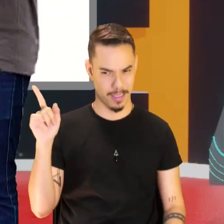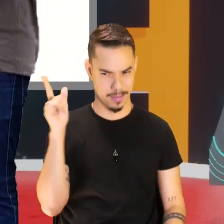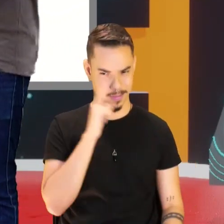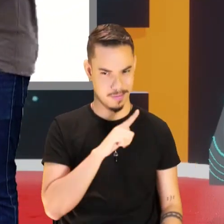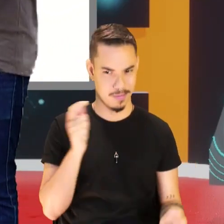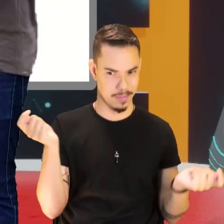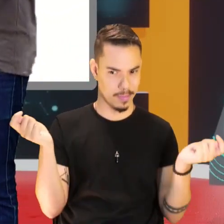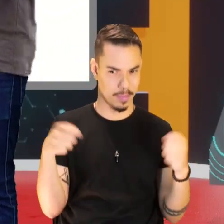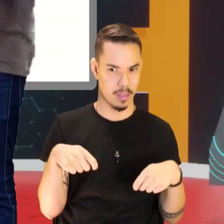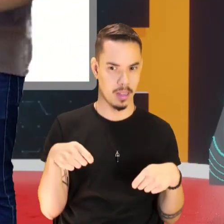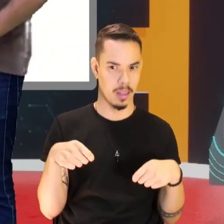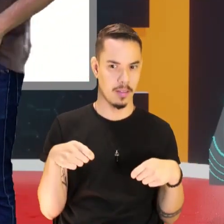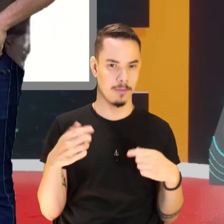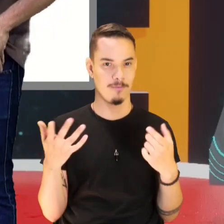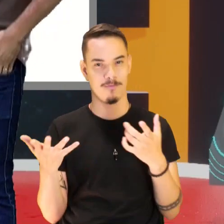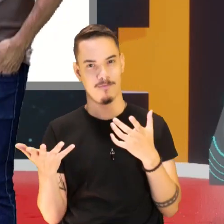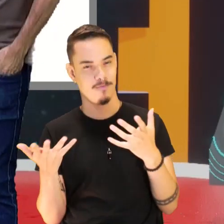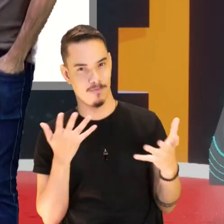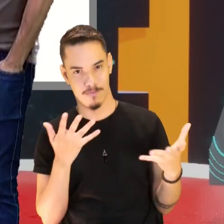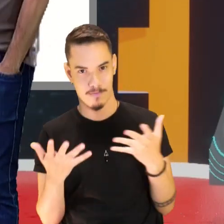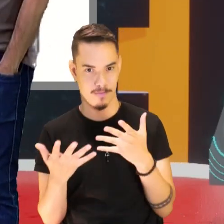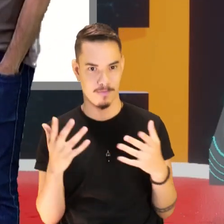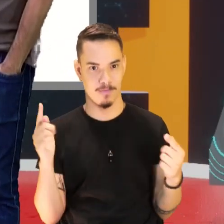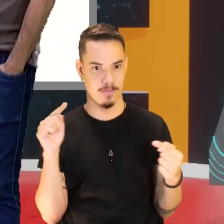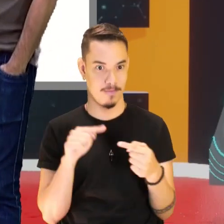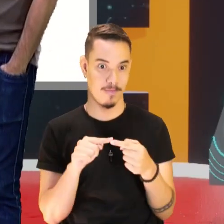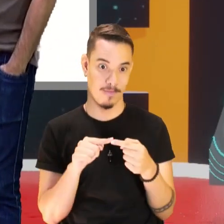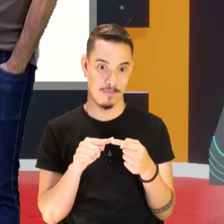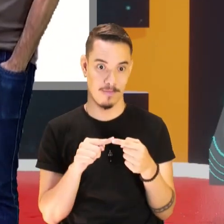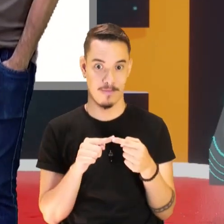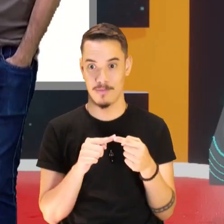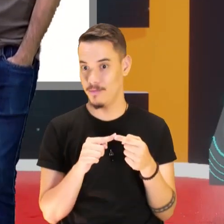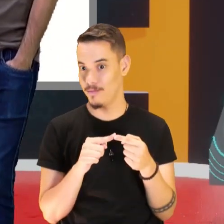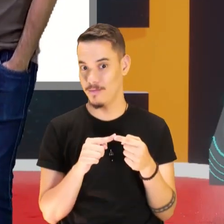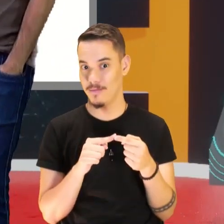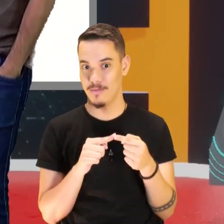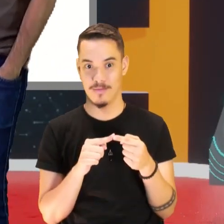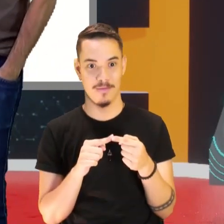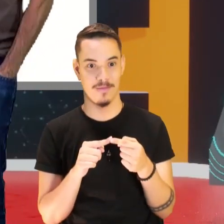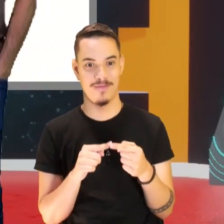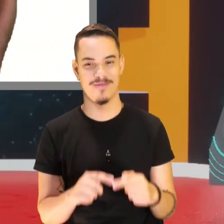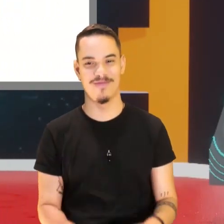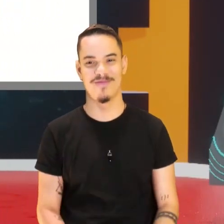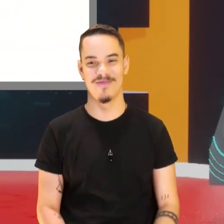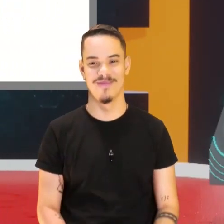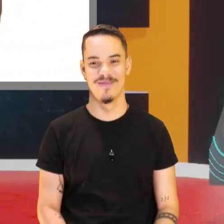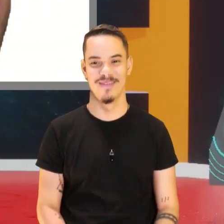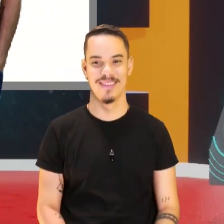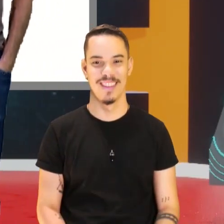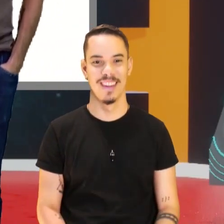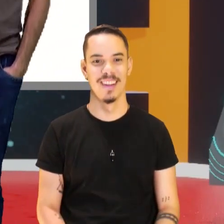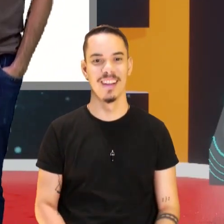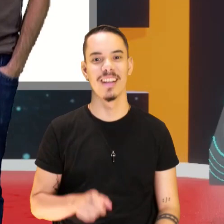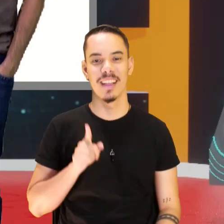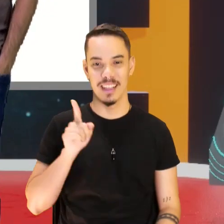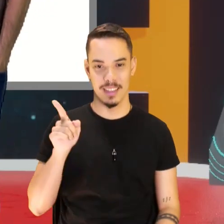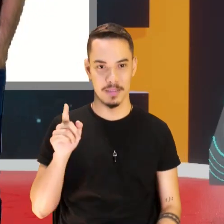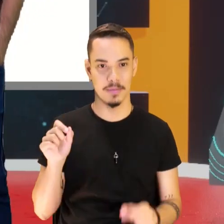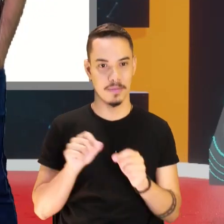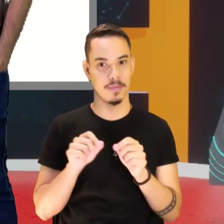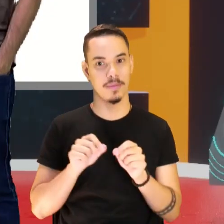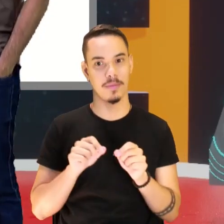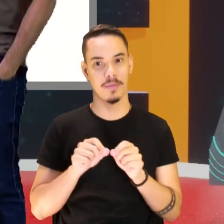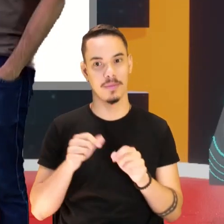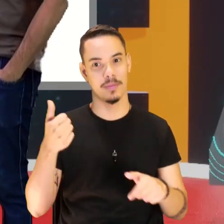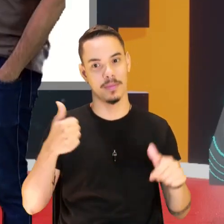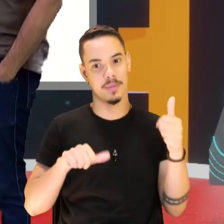olhar e associar alguma coisa me dizer então essa aqui a gente vai ter que fazer uma análise um pouco